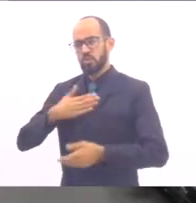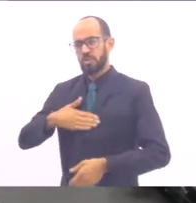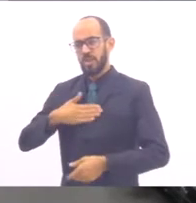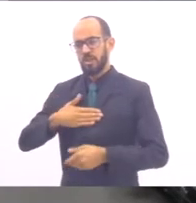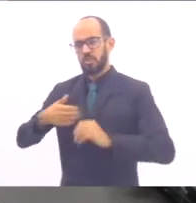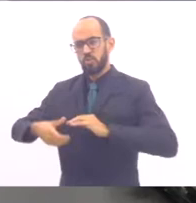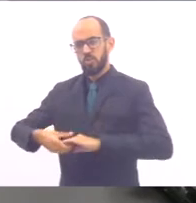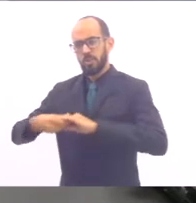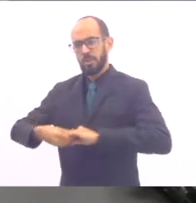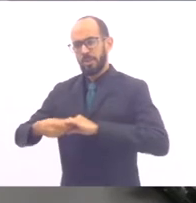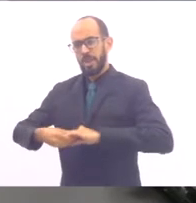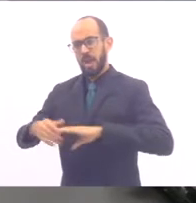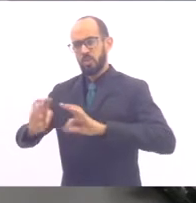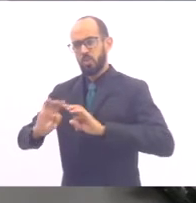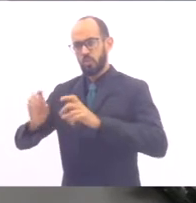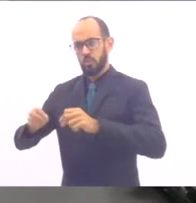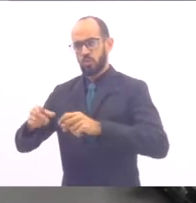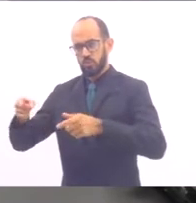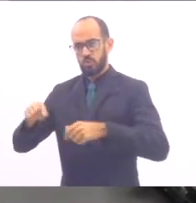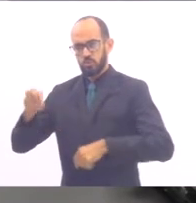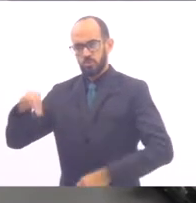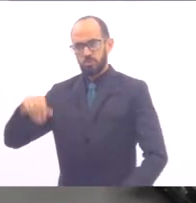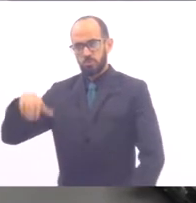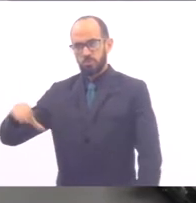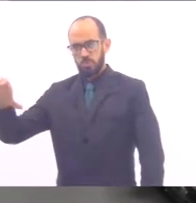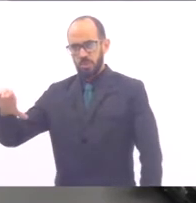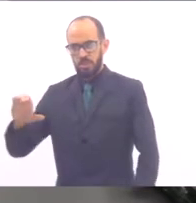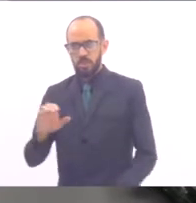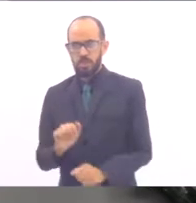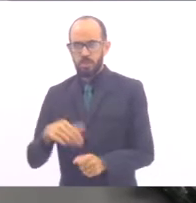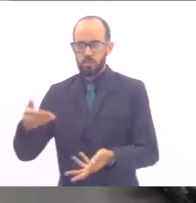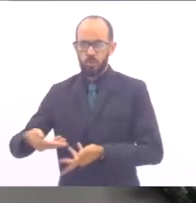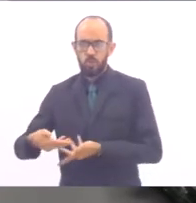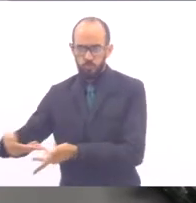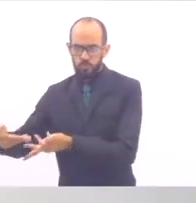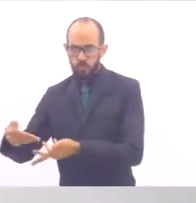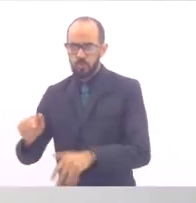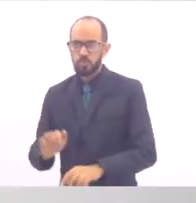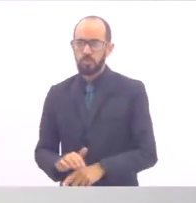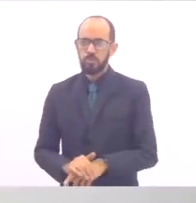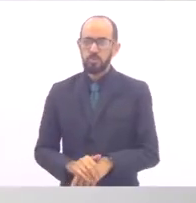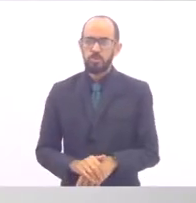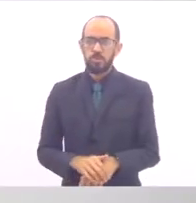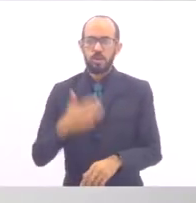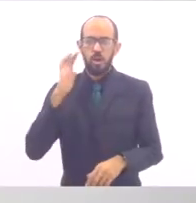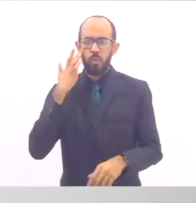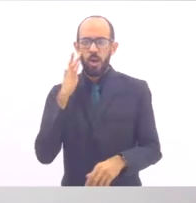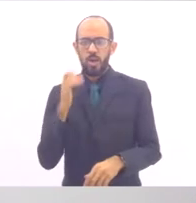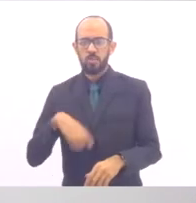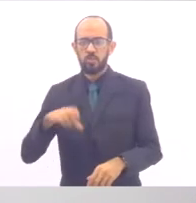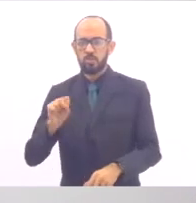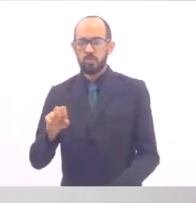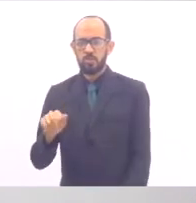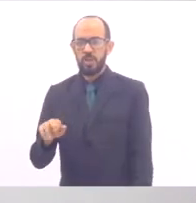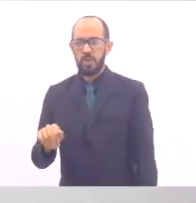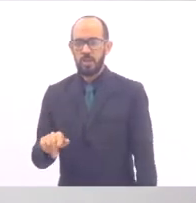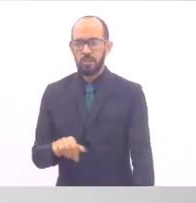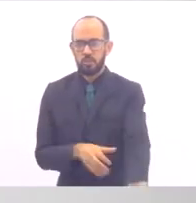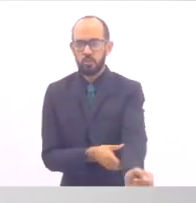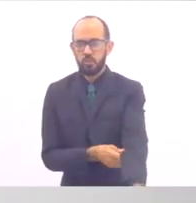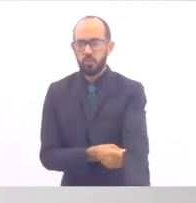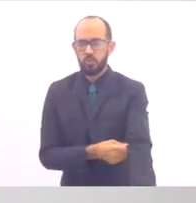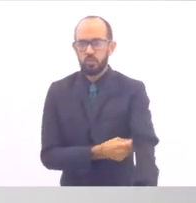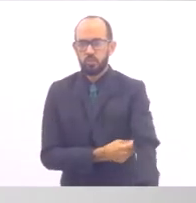presentes, cumprimentar ao Mink esse convite. Eu acho que o Sérgio falou tudo o que deveria ser